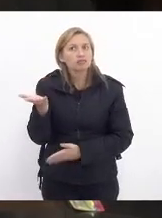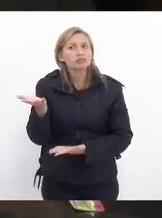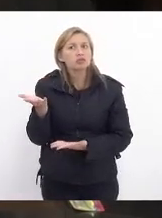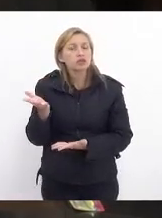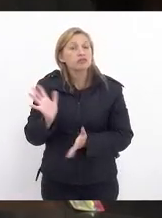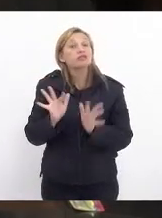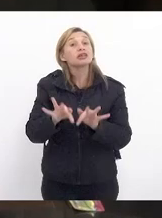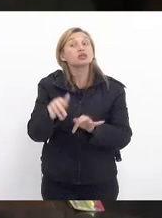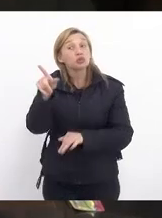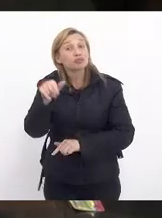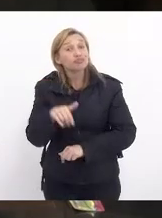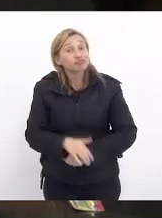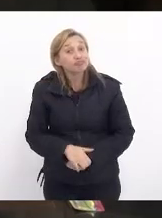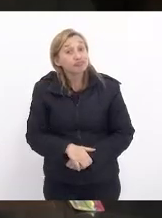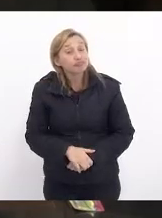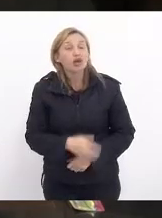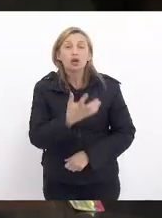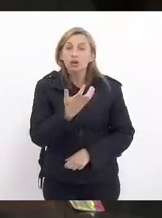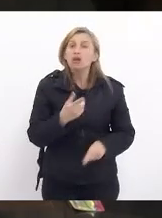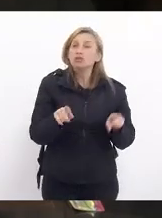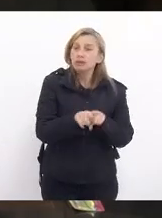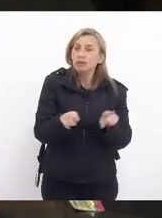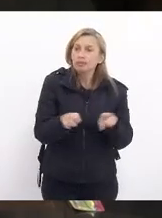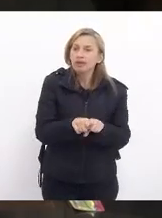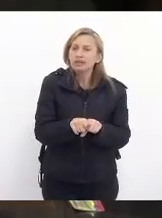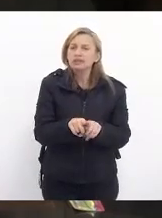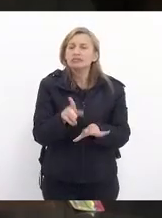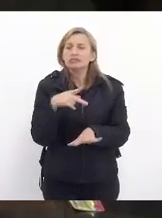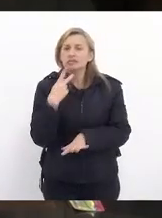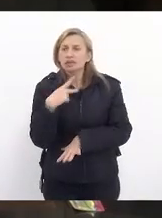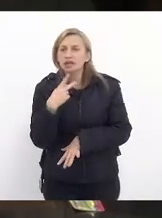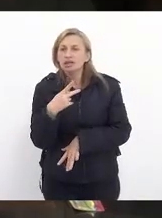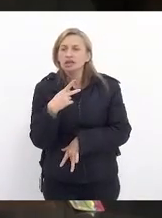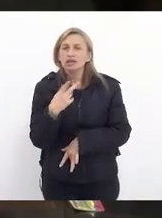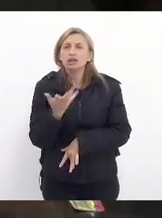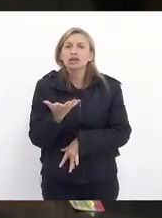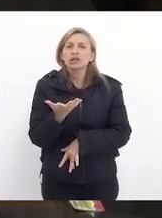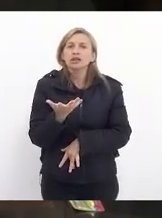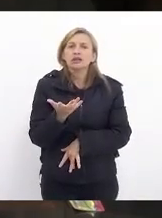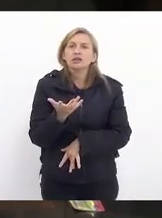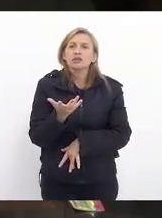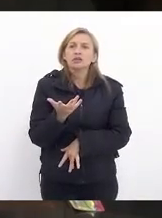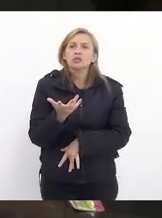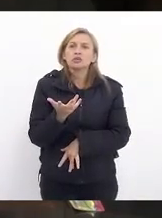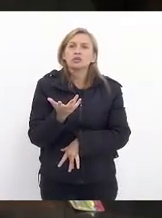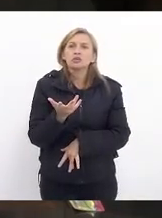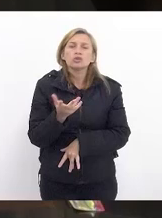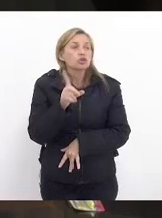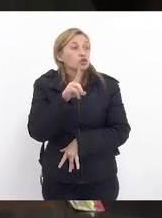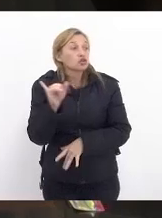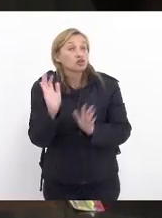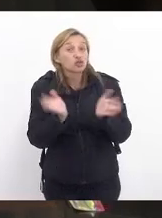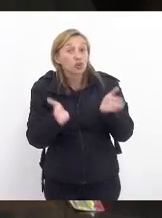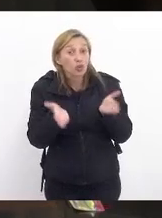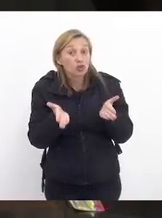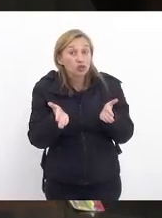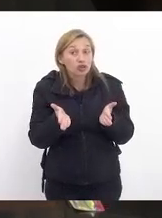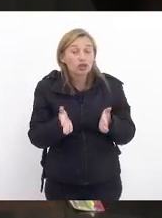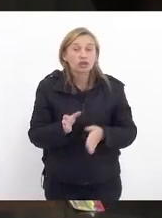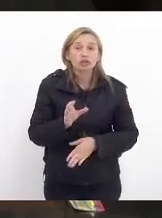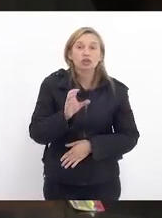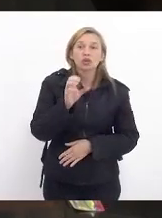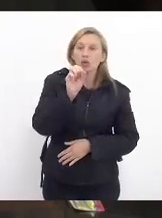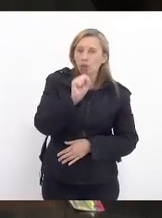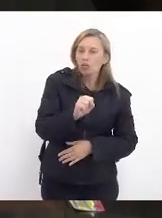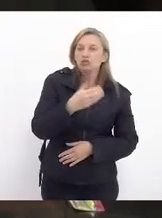concluiu E quero também fazer a menção ao dia de hoje dia